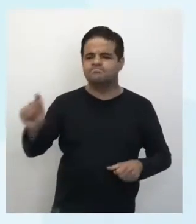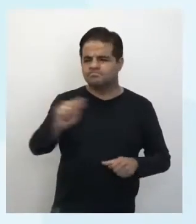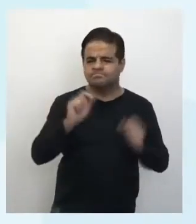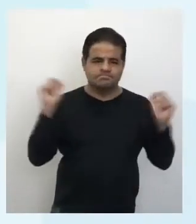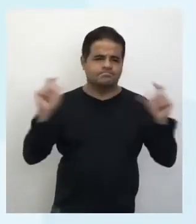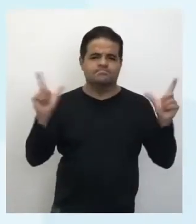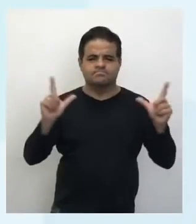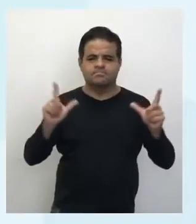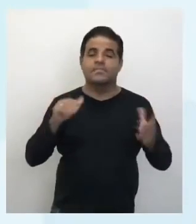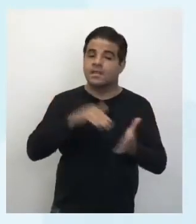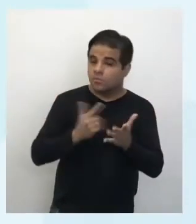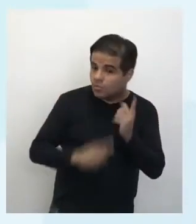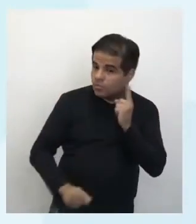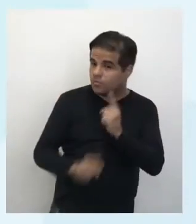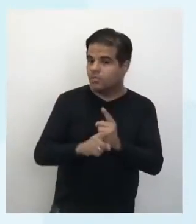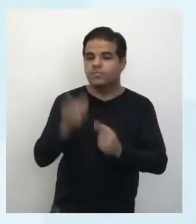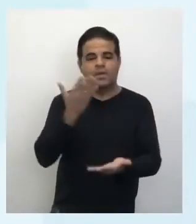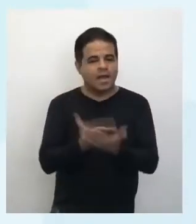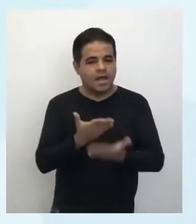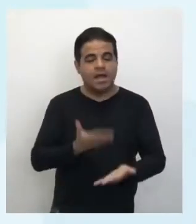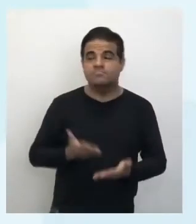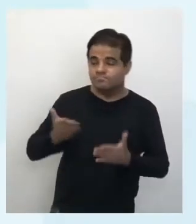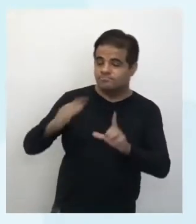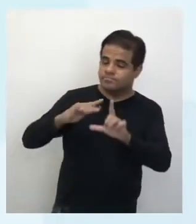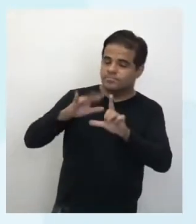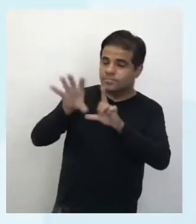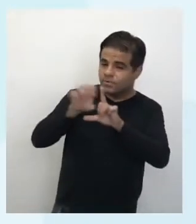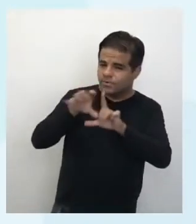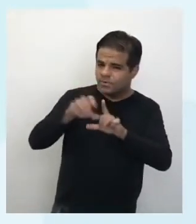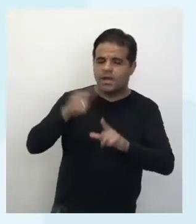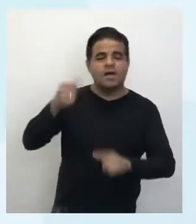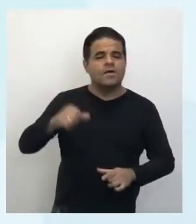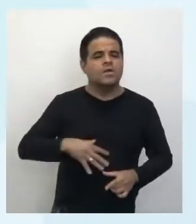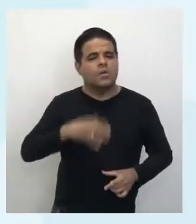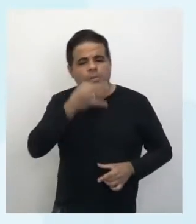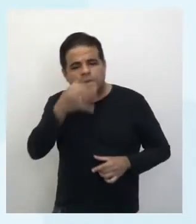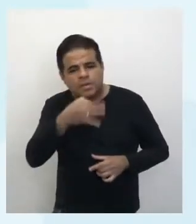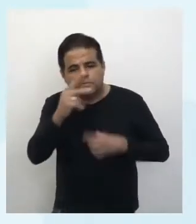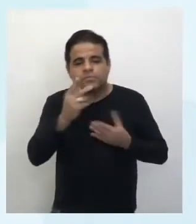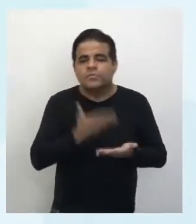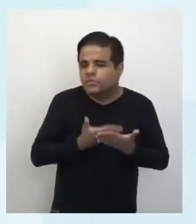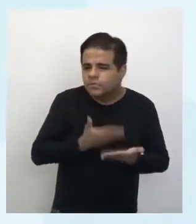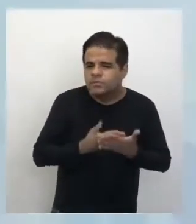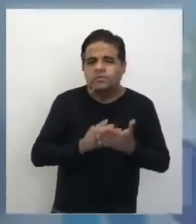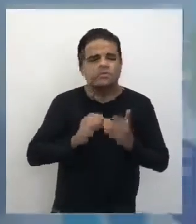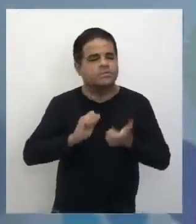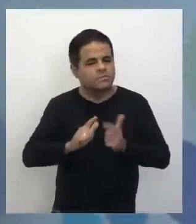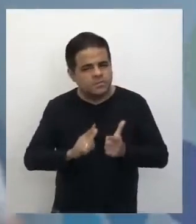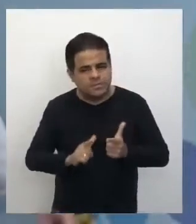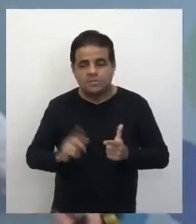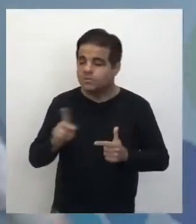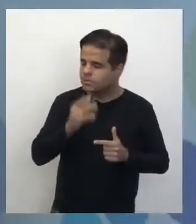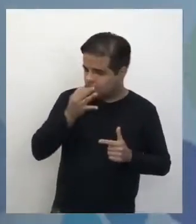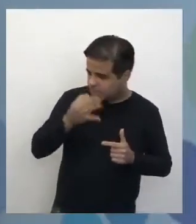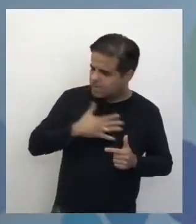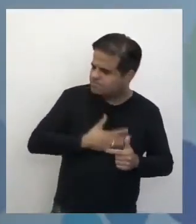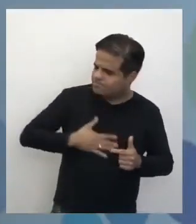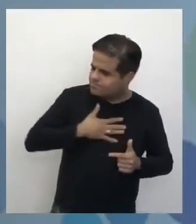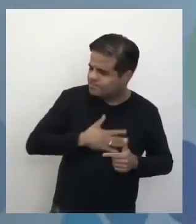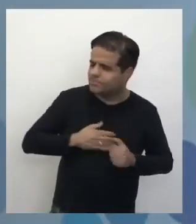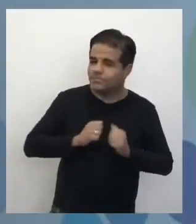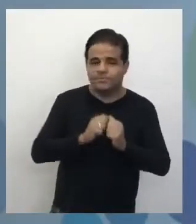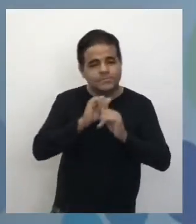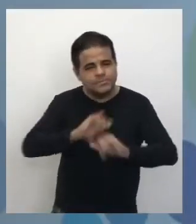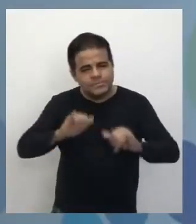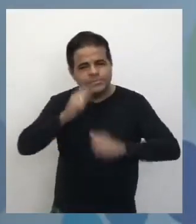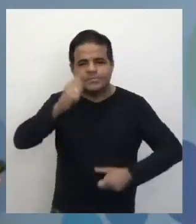despertam. Até a próxima aula. Então, aí está o QR Code. Avalie o que você achou da aula. Está o QR Code, o link. Professora Fabiana, foi um prazer falar de